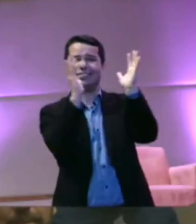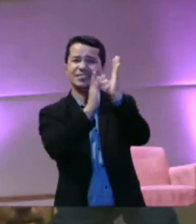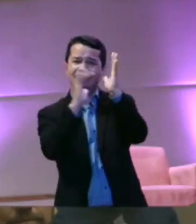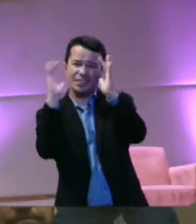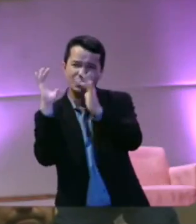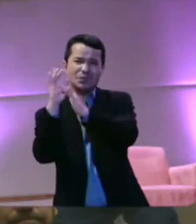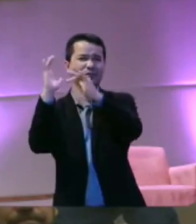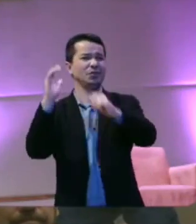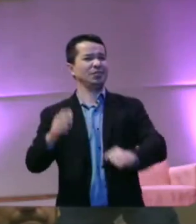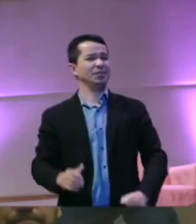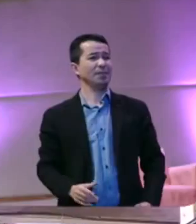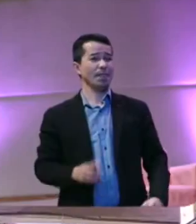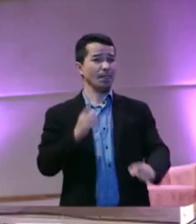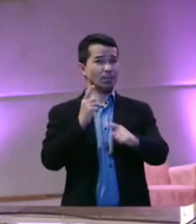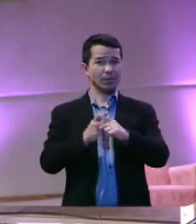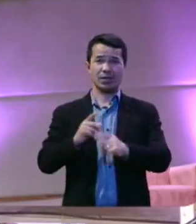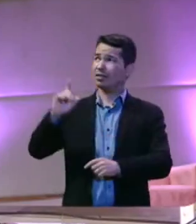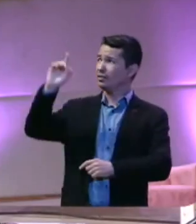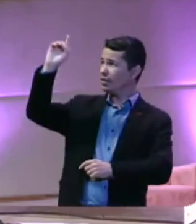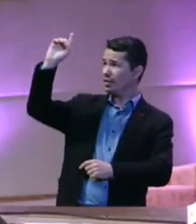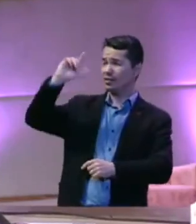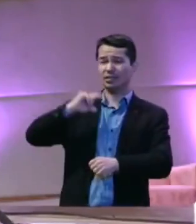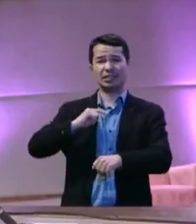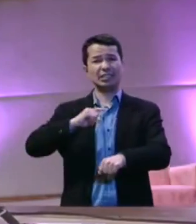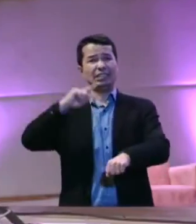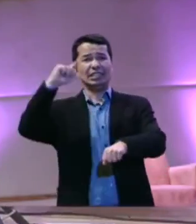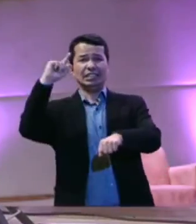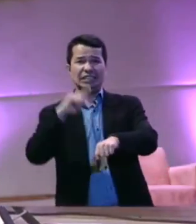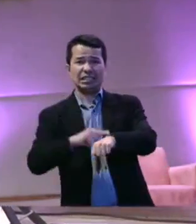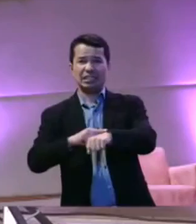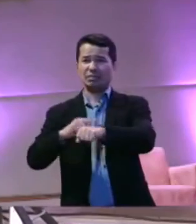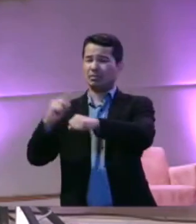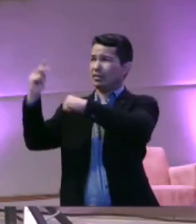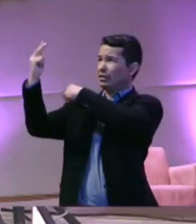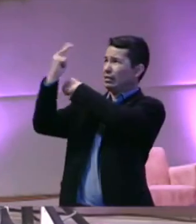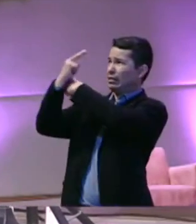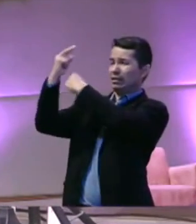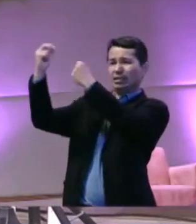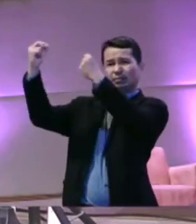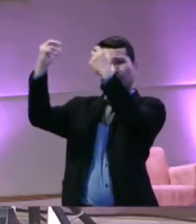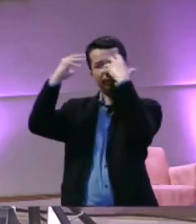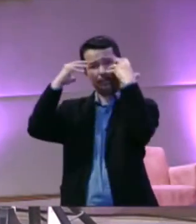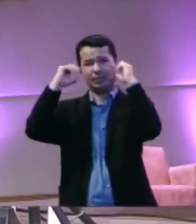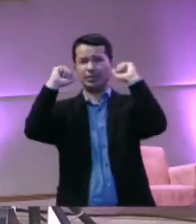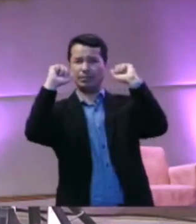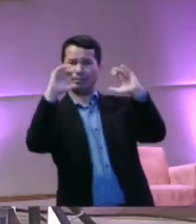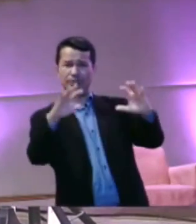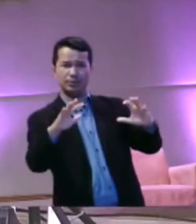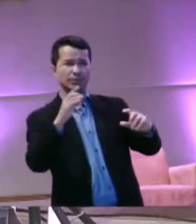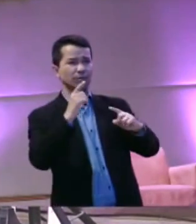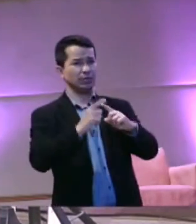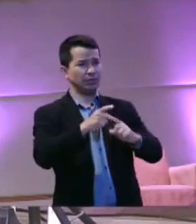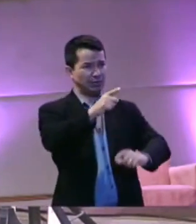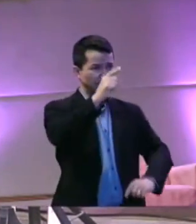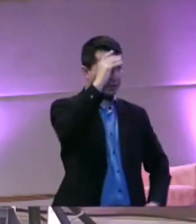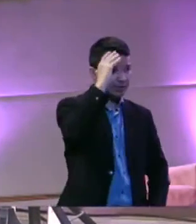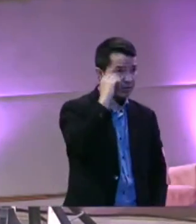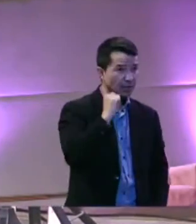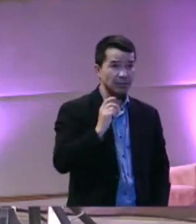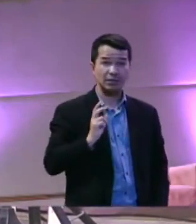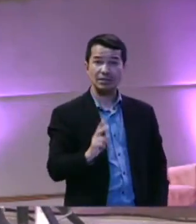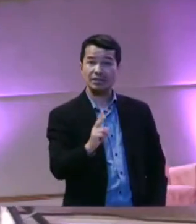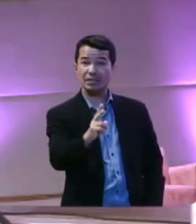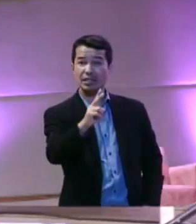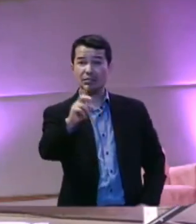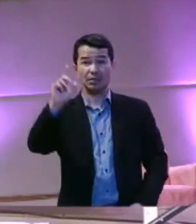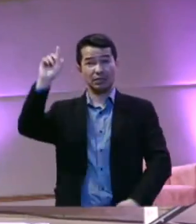Porque o tempo de manifestação não pode ser deixado de lado. E toda a provisão que você precisar vem